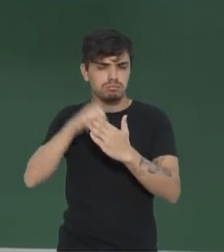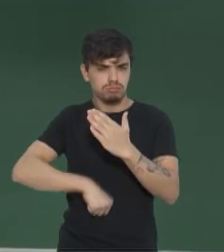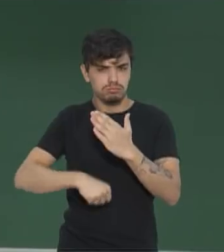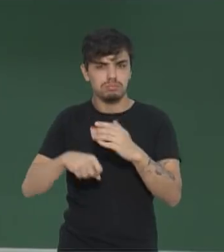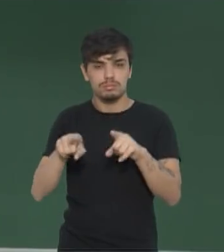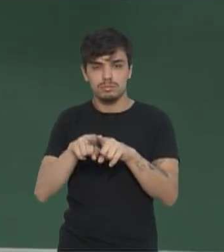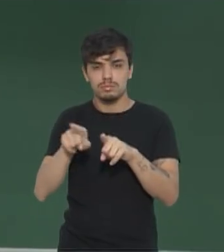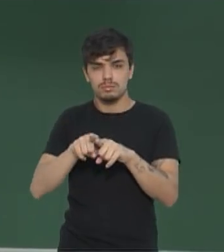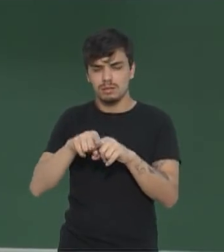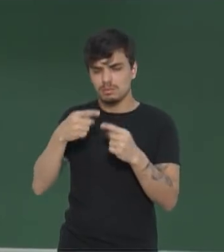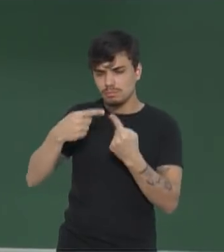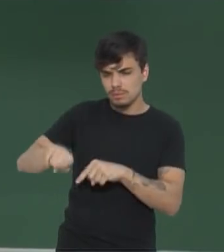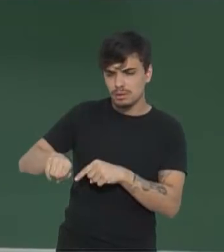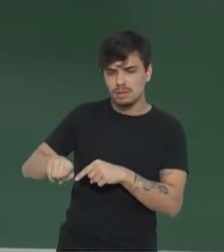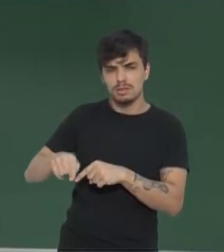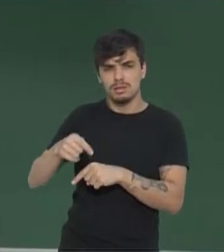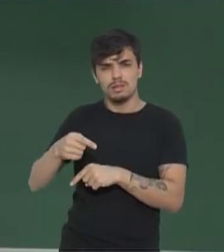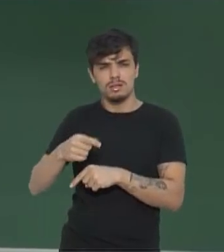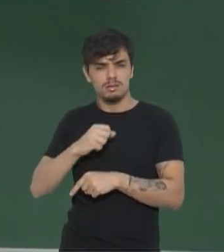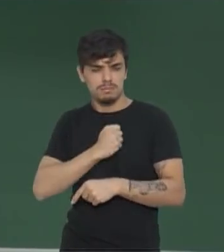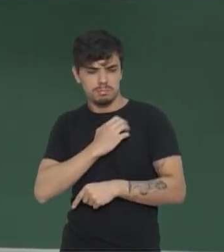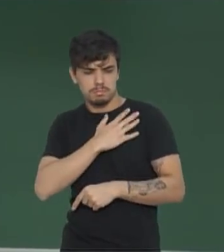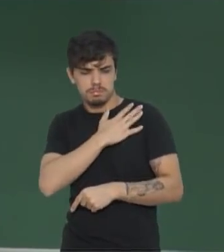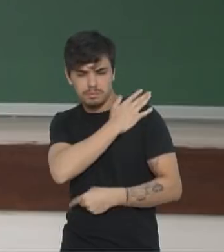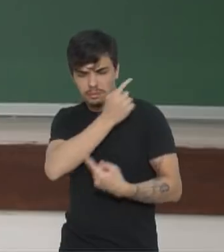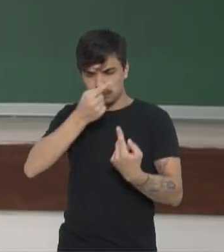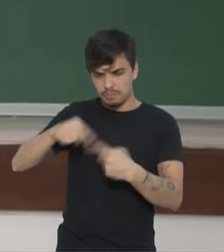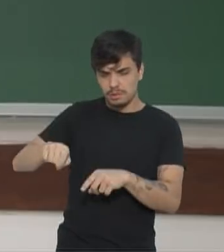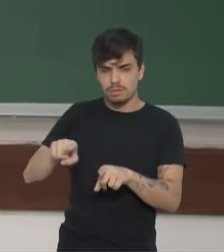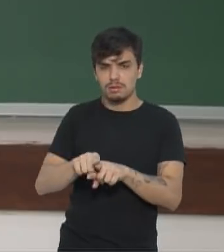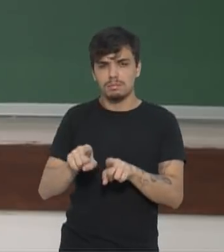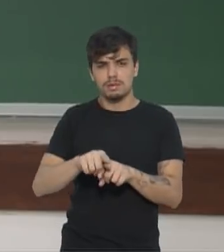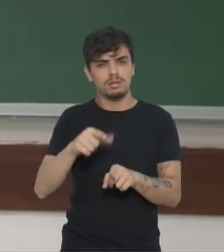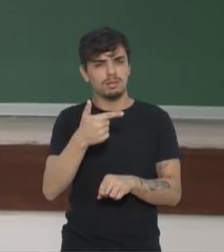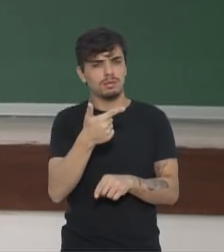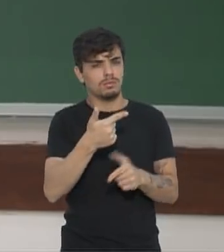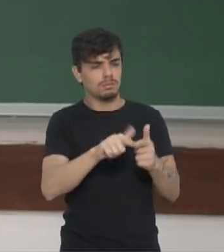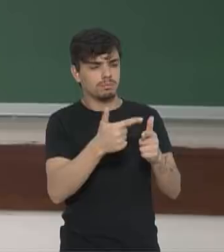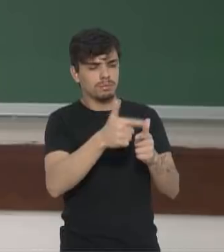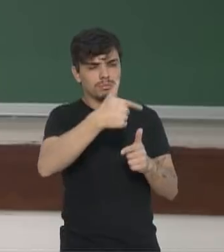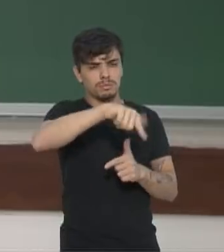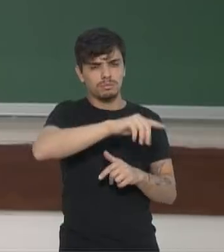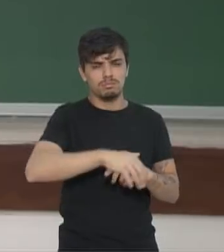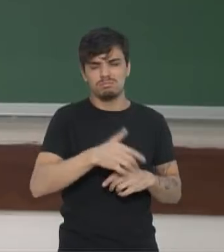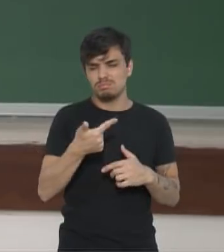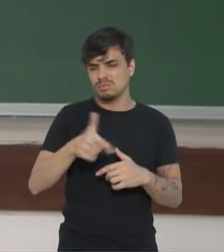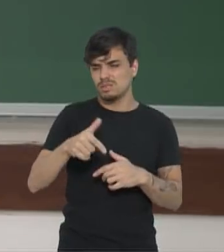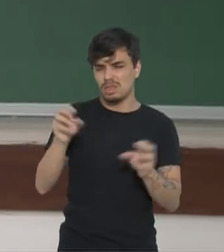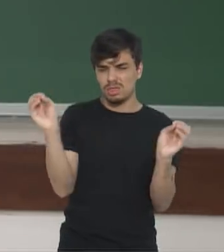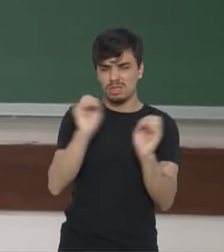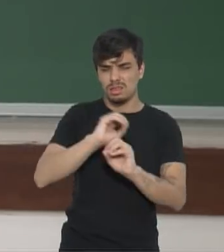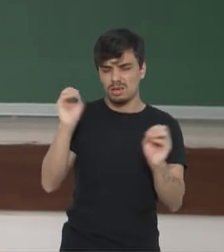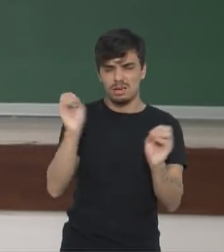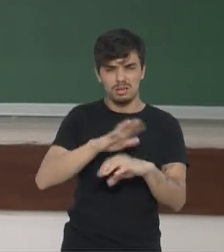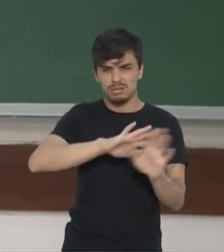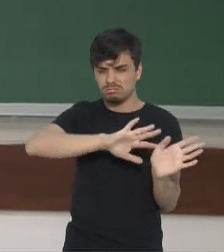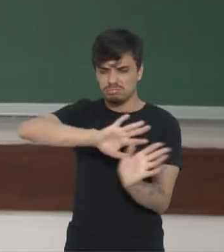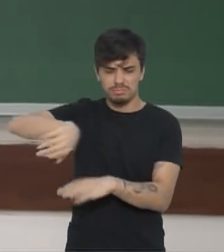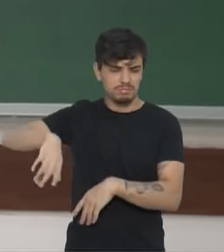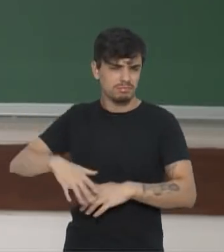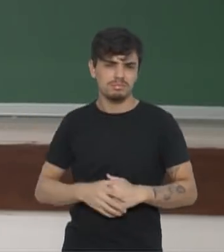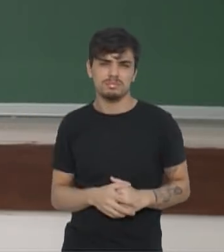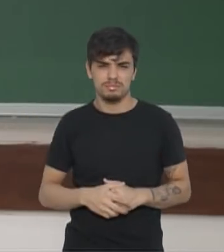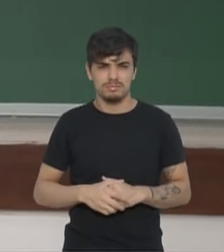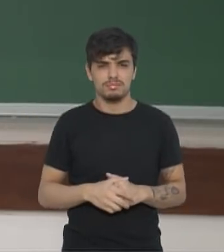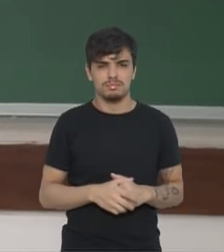Leão e Castela e derrotaram os soldados. Aí depois eu procurei uma outra fonte, não tinha nada disso, simplesmente chegou, como diz o outro mensageiro, pô, aí dá